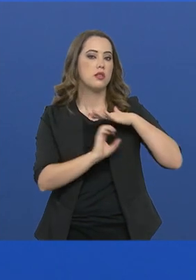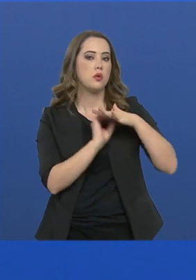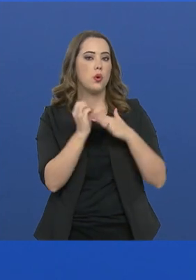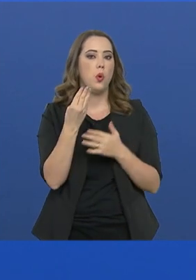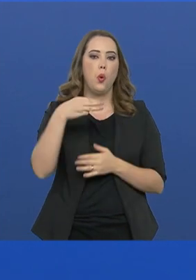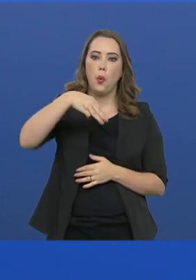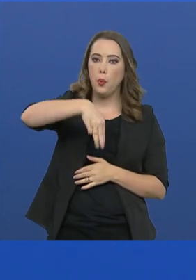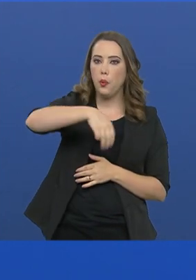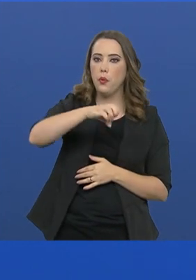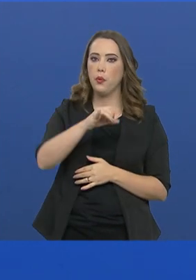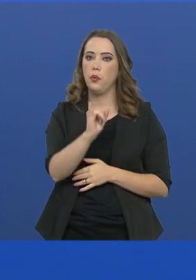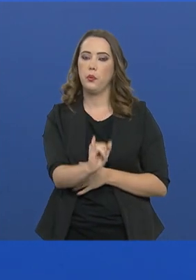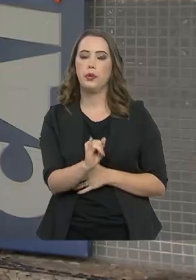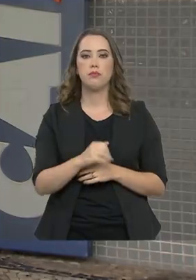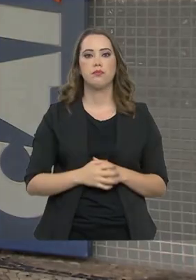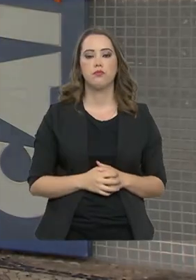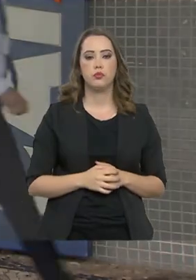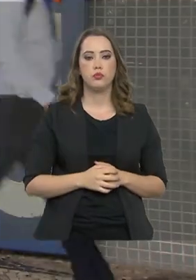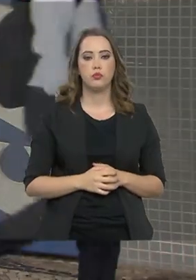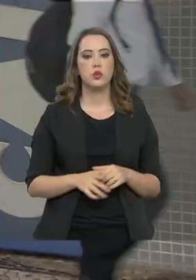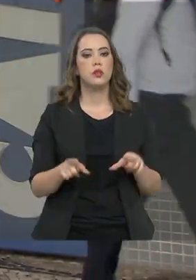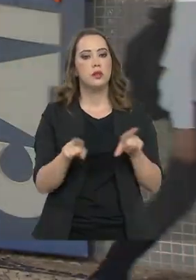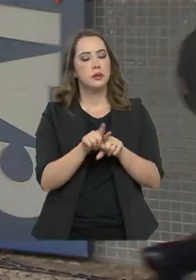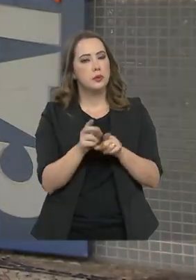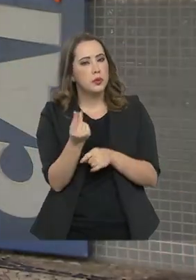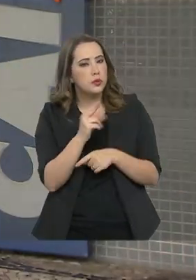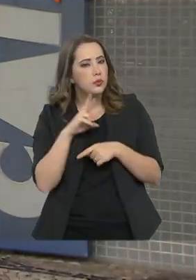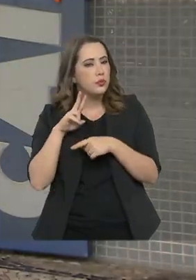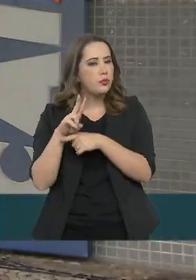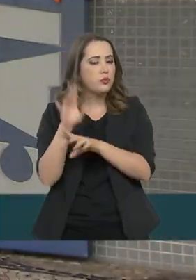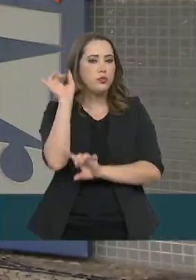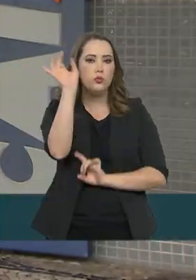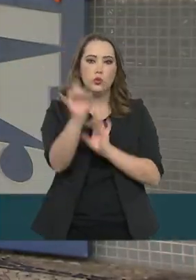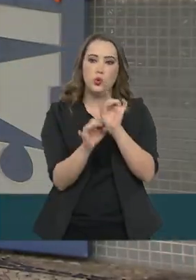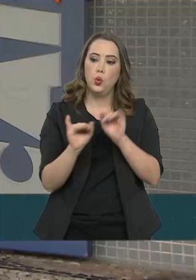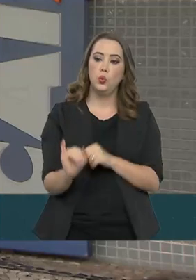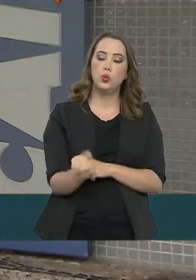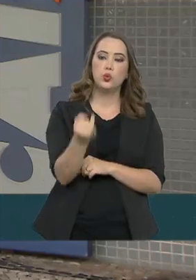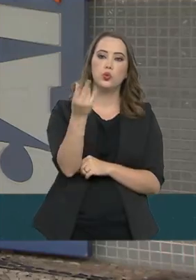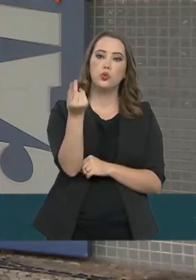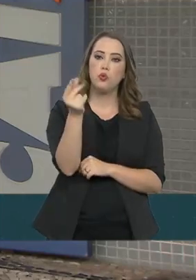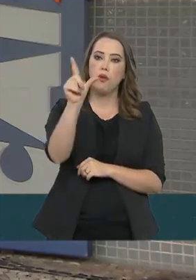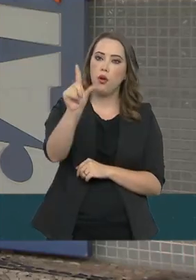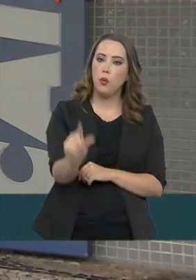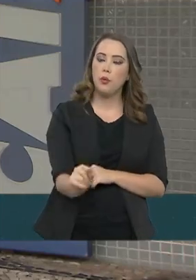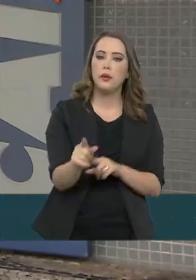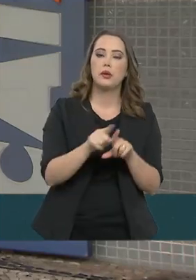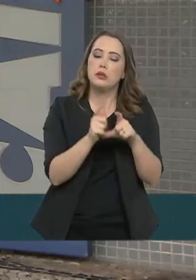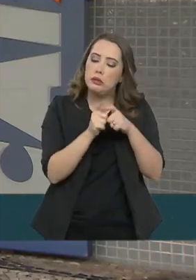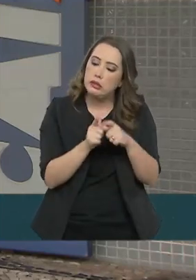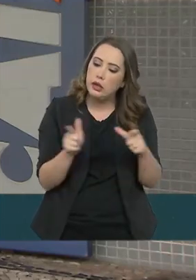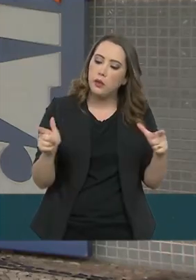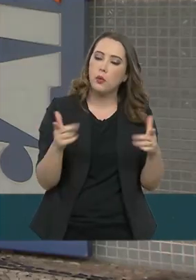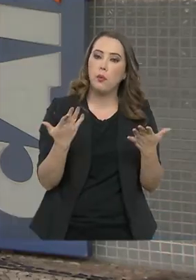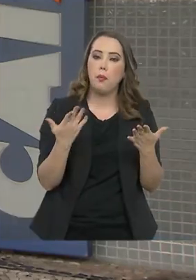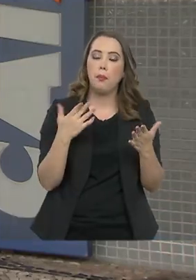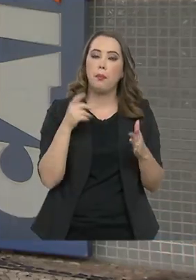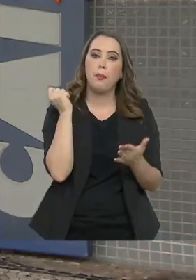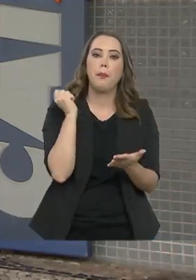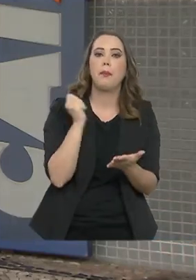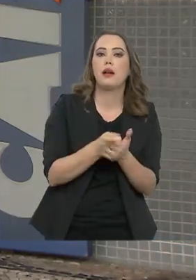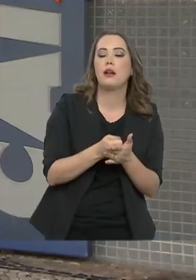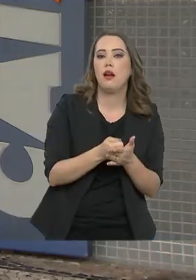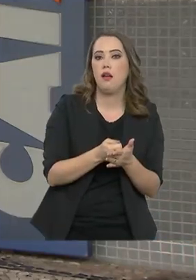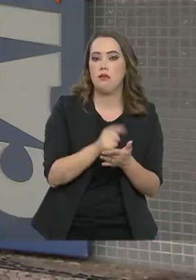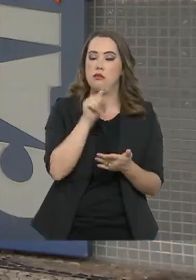MEI, uma microempreendedora individual. Além de linhas de crédito especial com juros mais baixos e prazo maior de pagamento, as